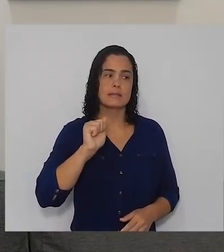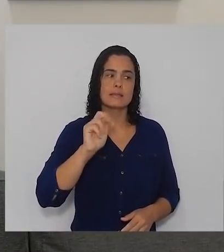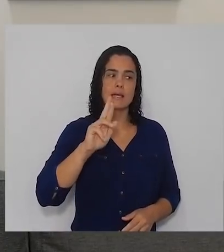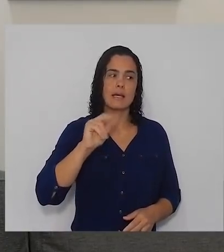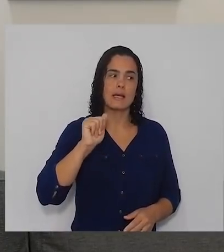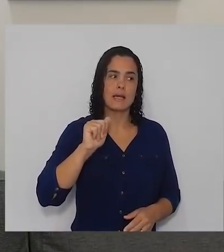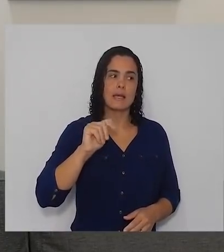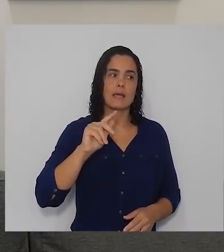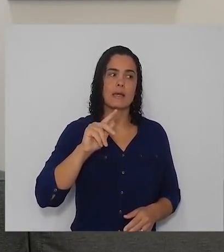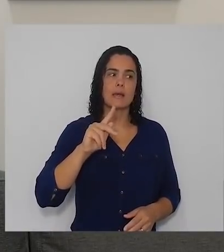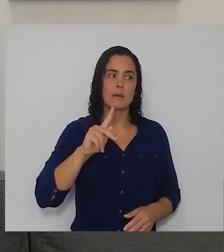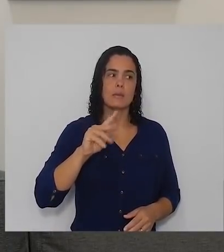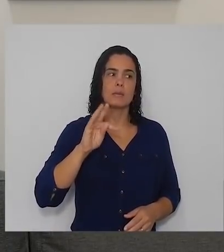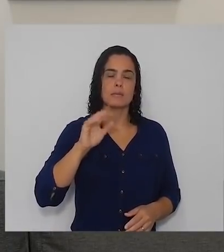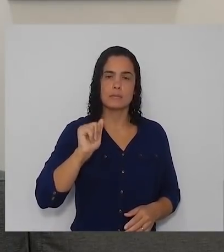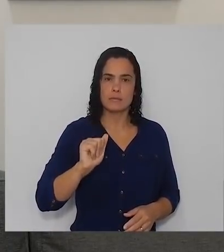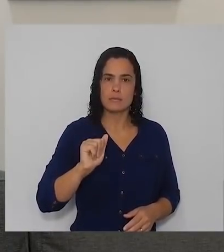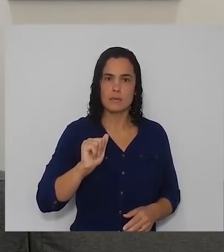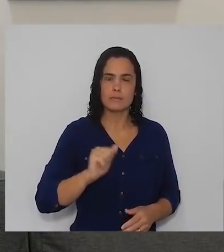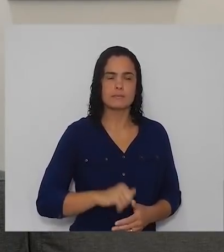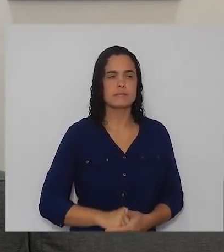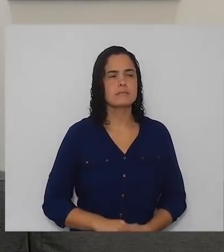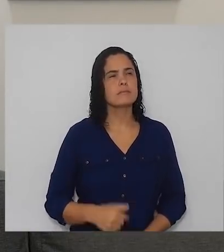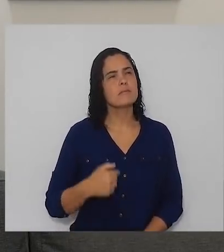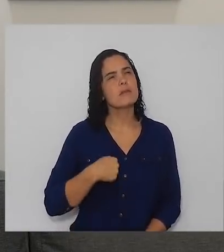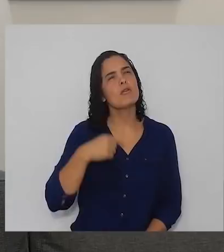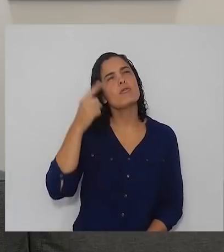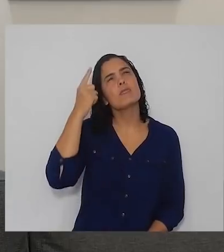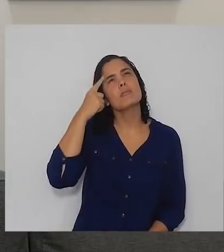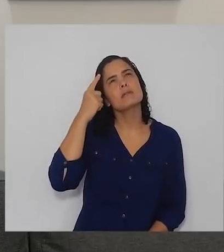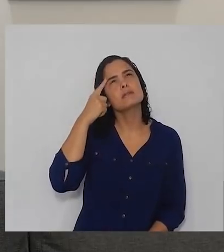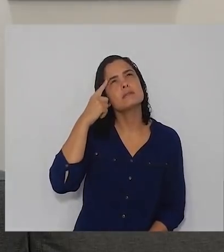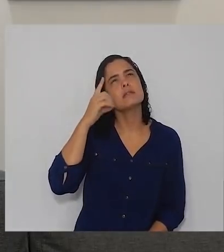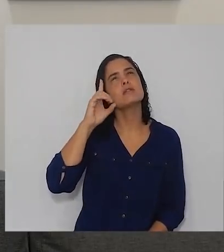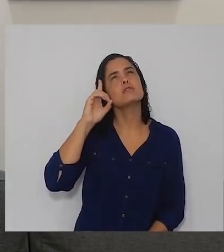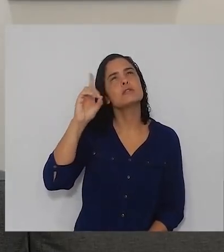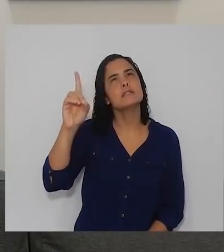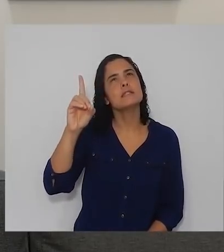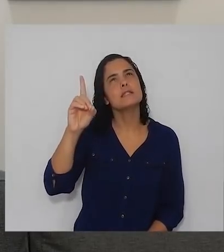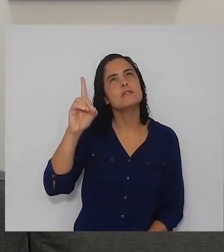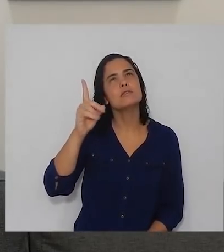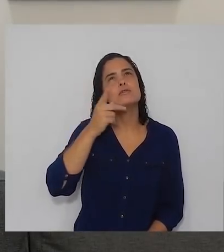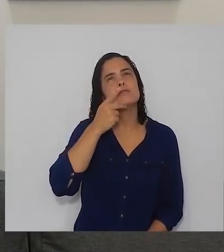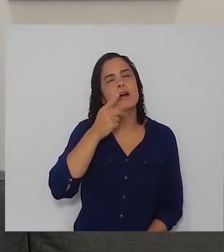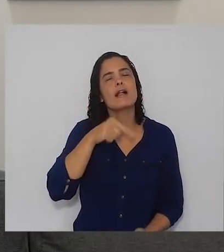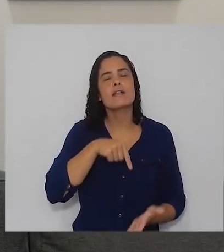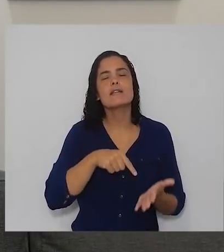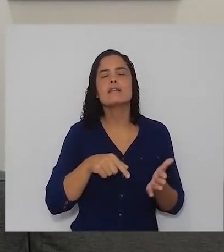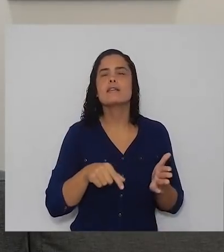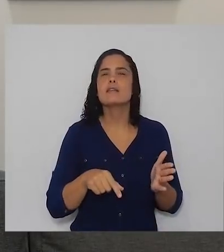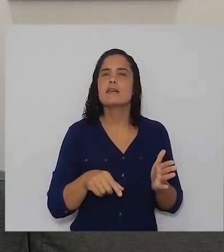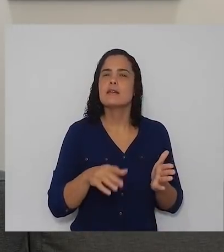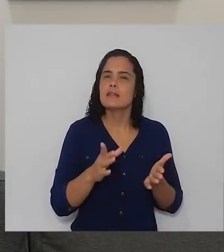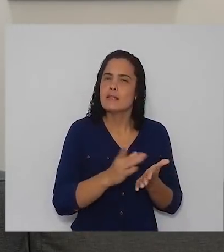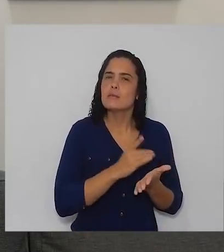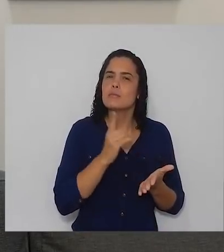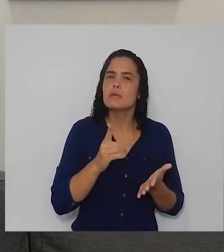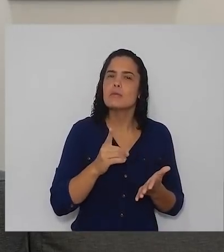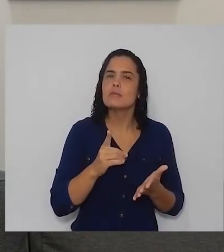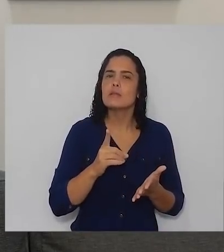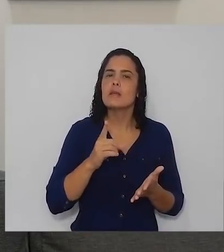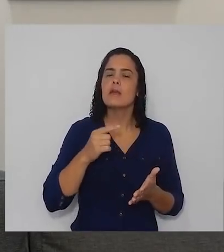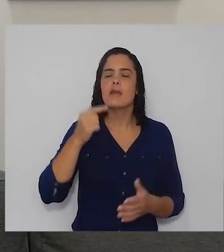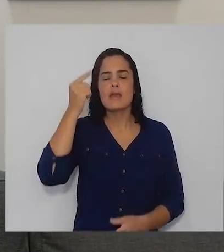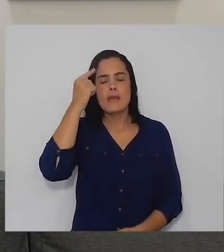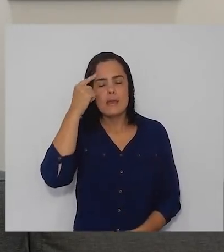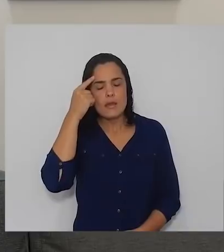em que Jeremias diz, a palavra de Deus, eu bem sei os planos que tem para vocês. Não são